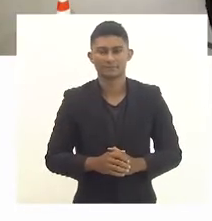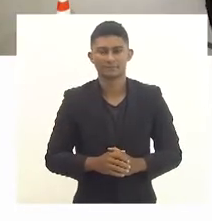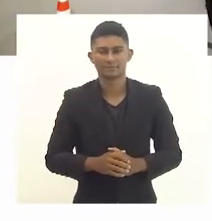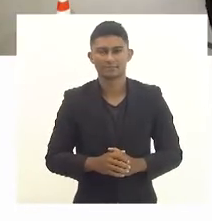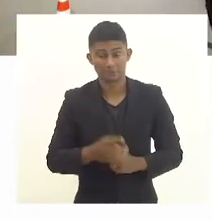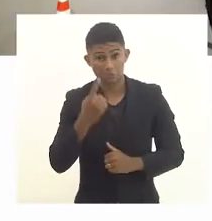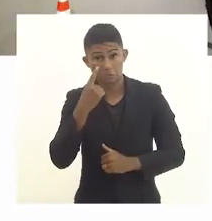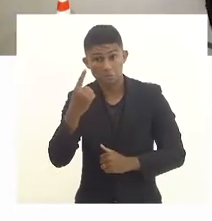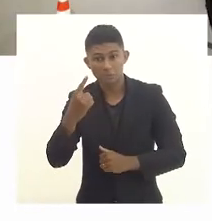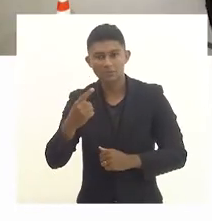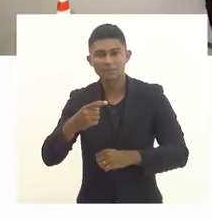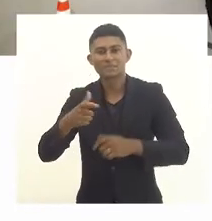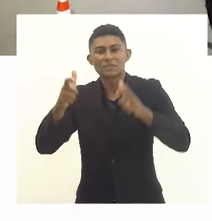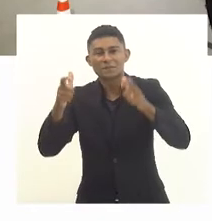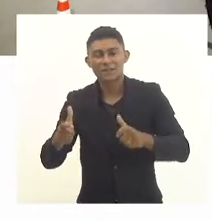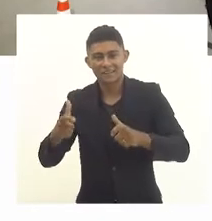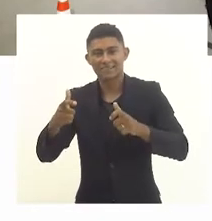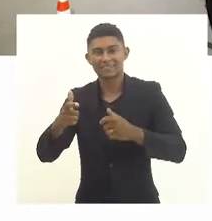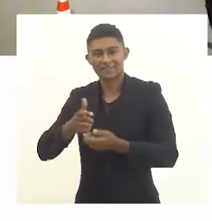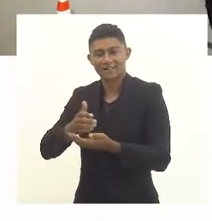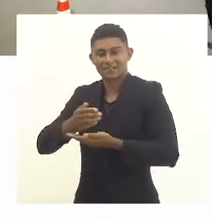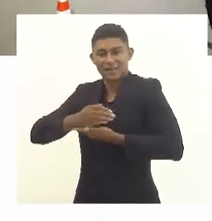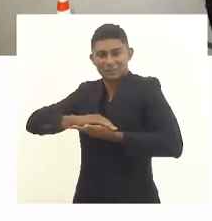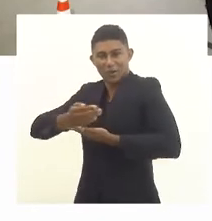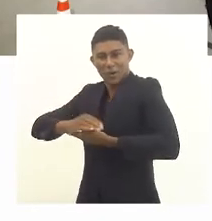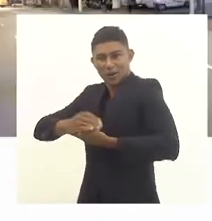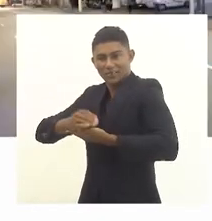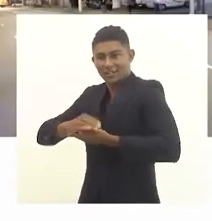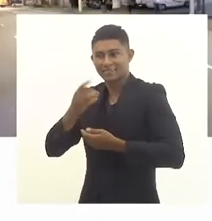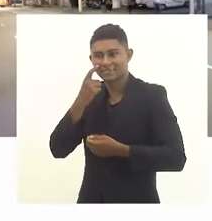Aí é Rio das Ostras, Salvador.